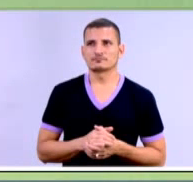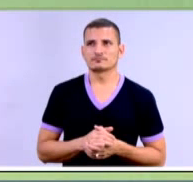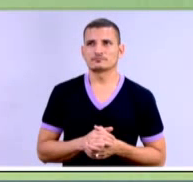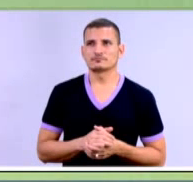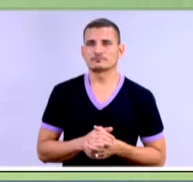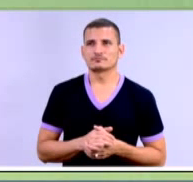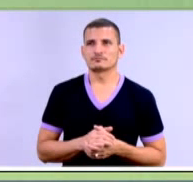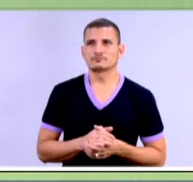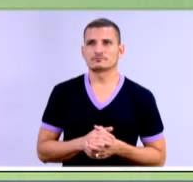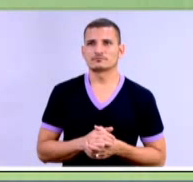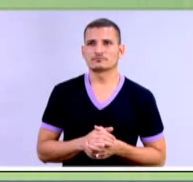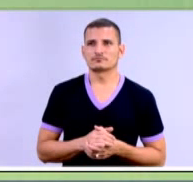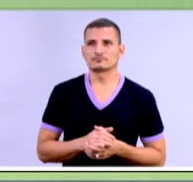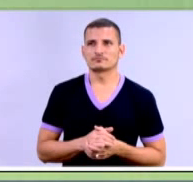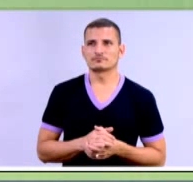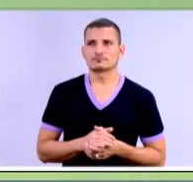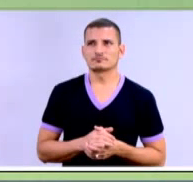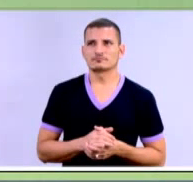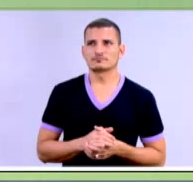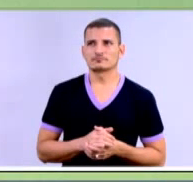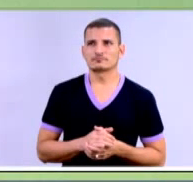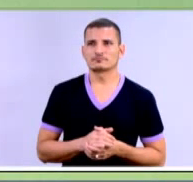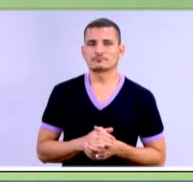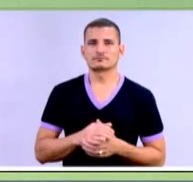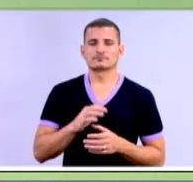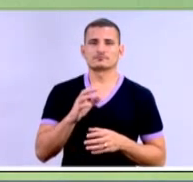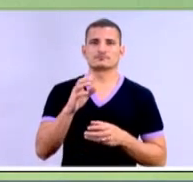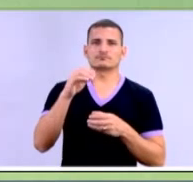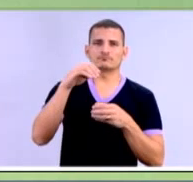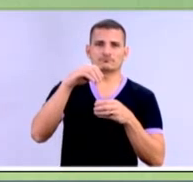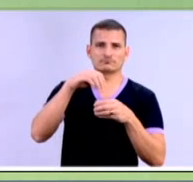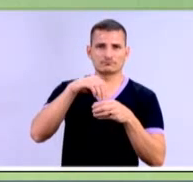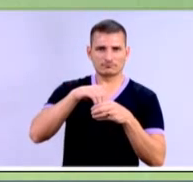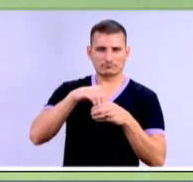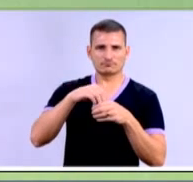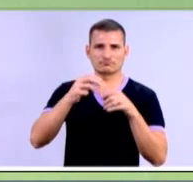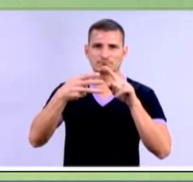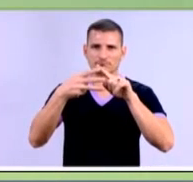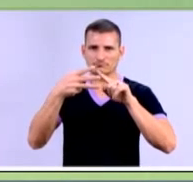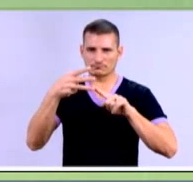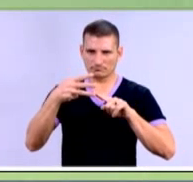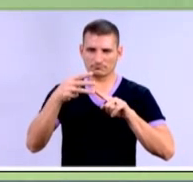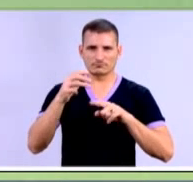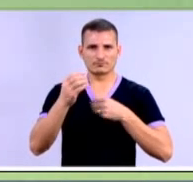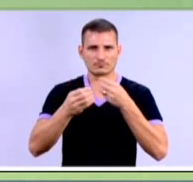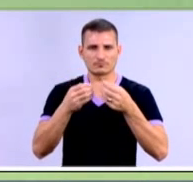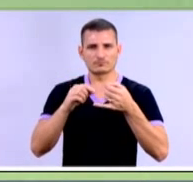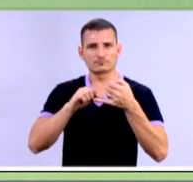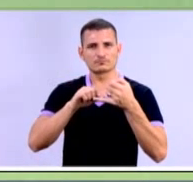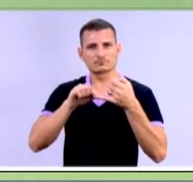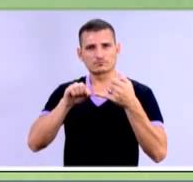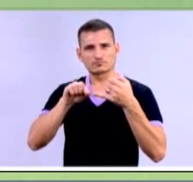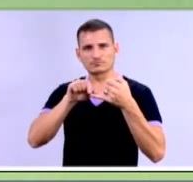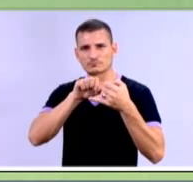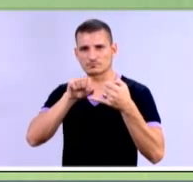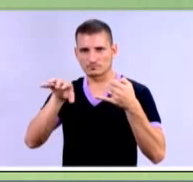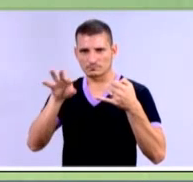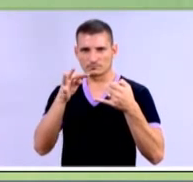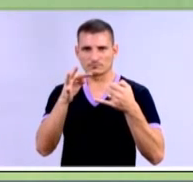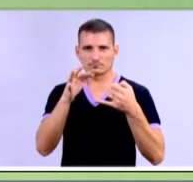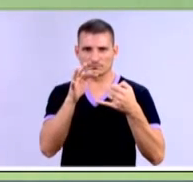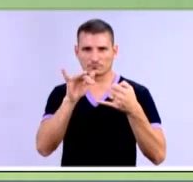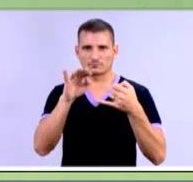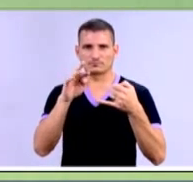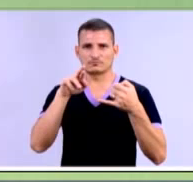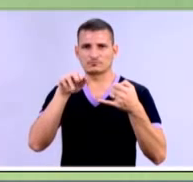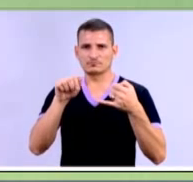Mas antes, né, vamos falar dos 3 componentes que são fundamentais para a transmissão em fibra ótica. Primeiro, ela precisa ter uma fonte